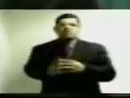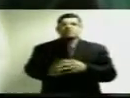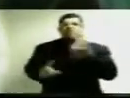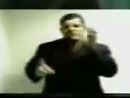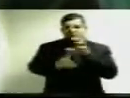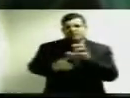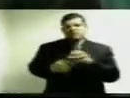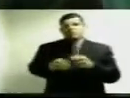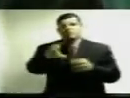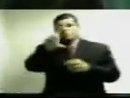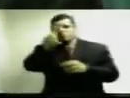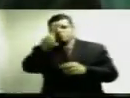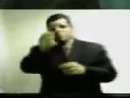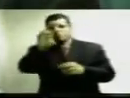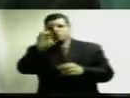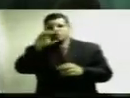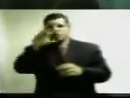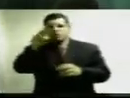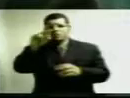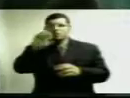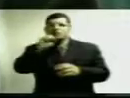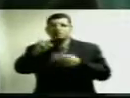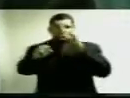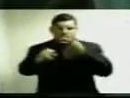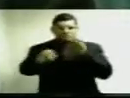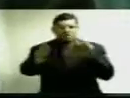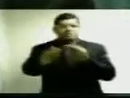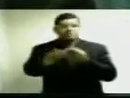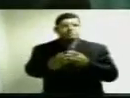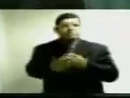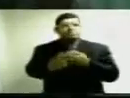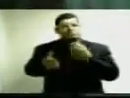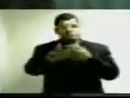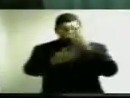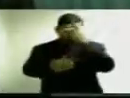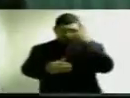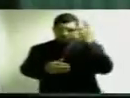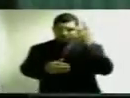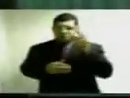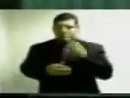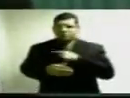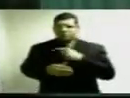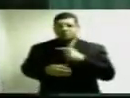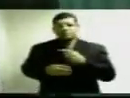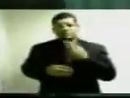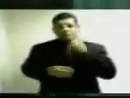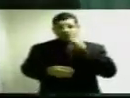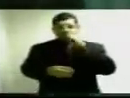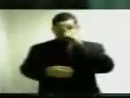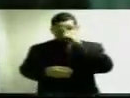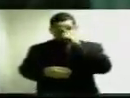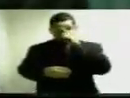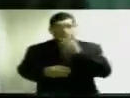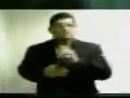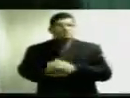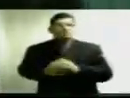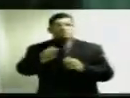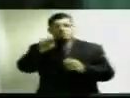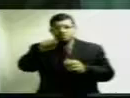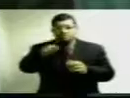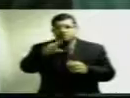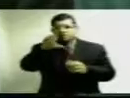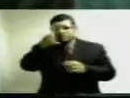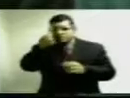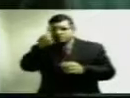com certeza. Se um de nós for fazer chantagem com alguém, ele corre o risco de ferir o decoro,